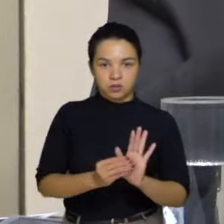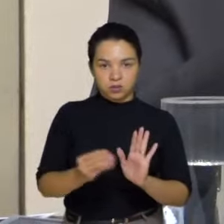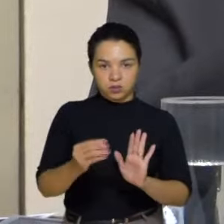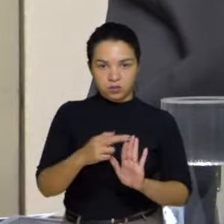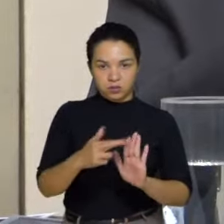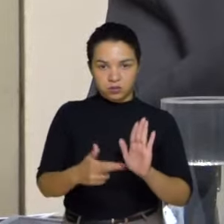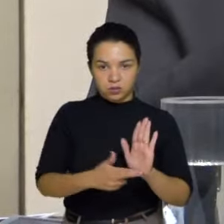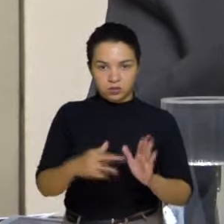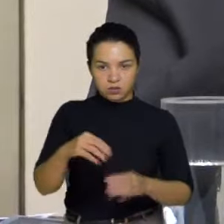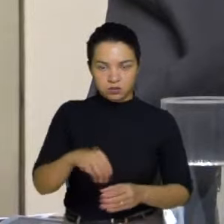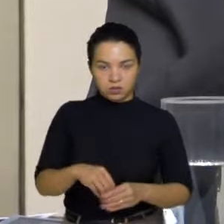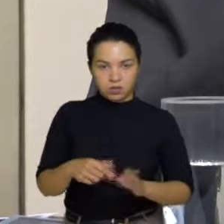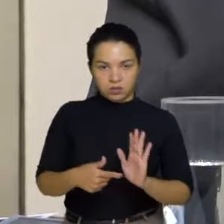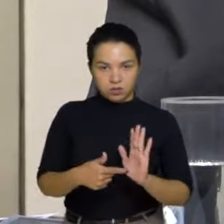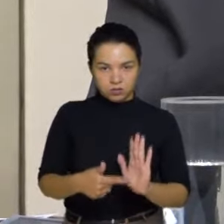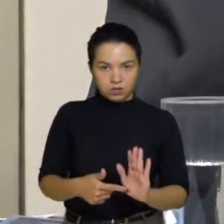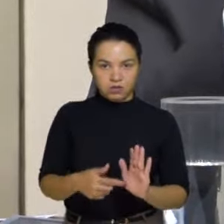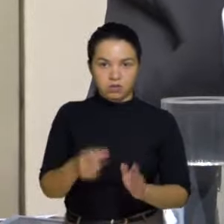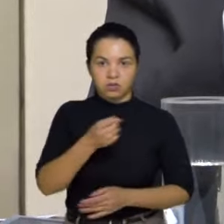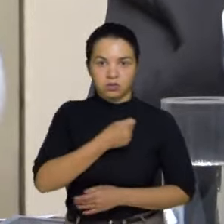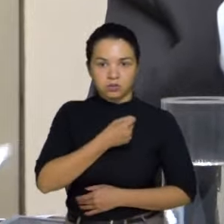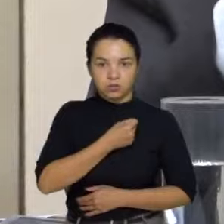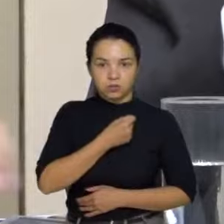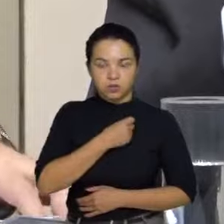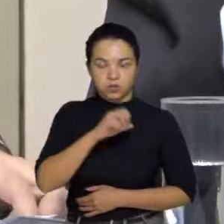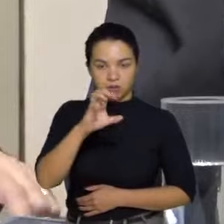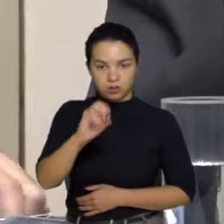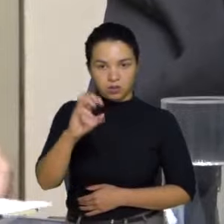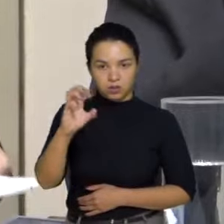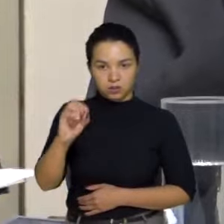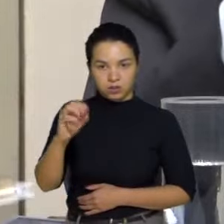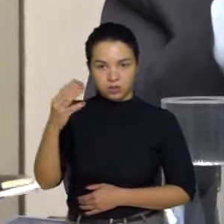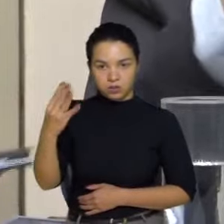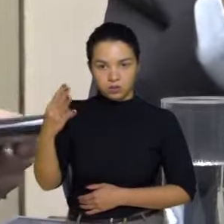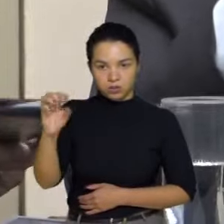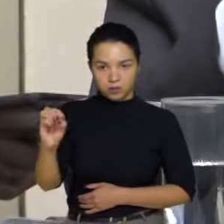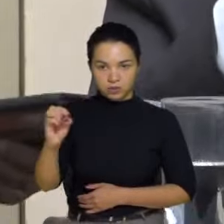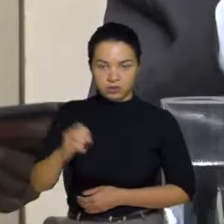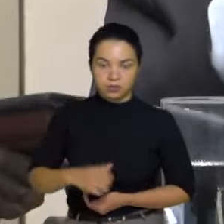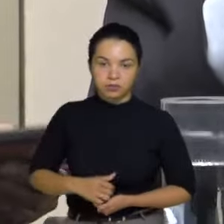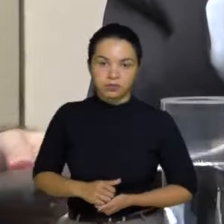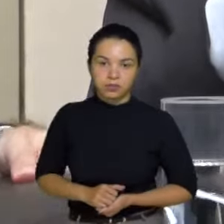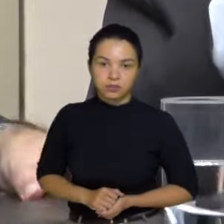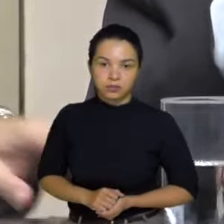a seguinte indicação. Indicação 0040.